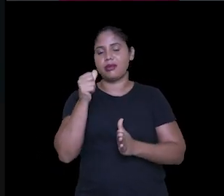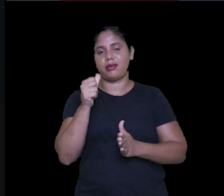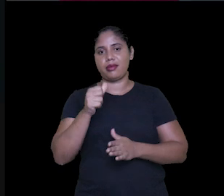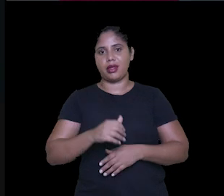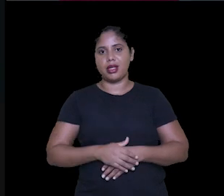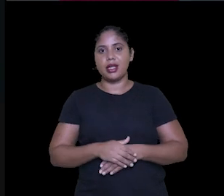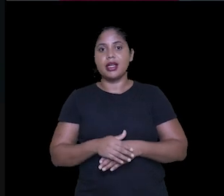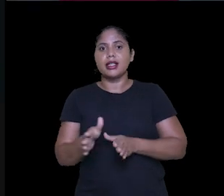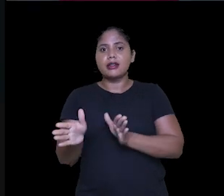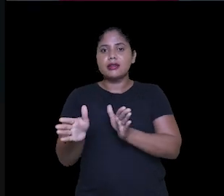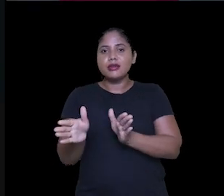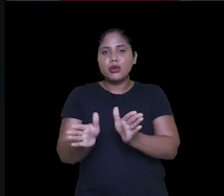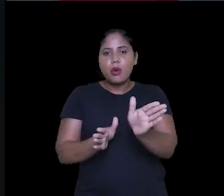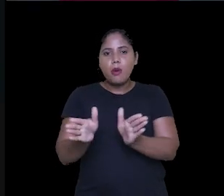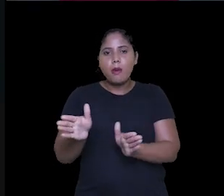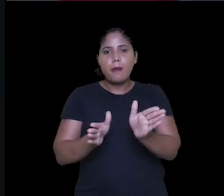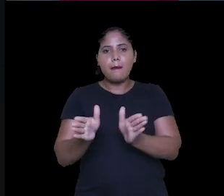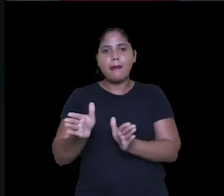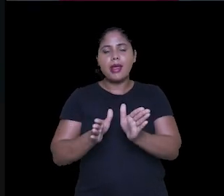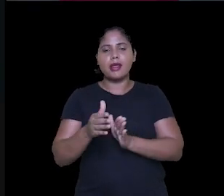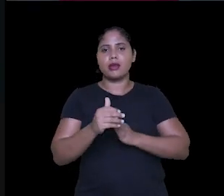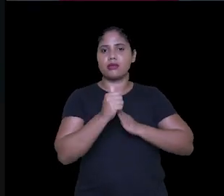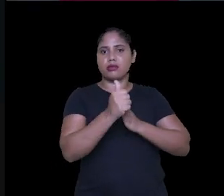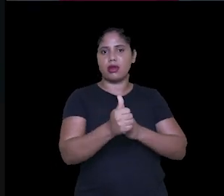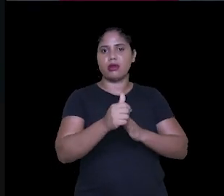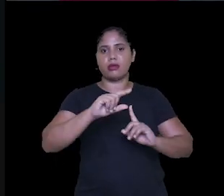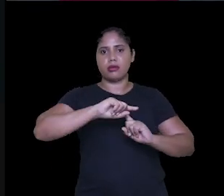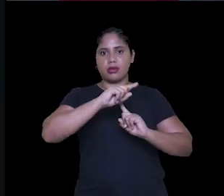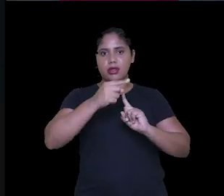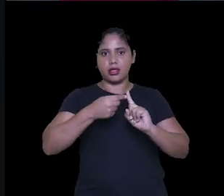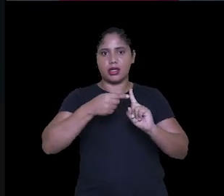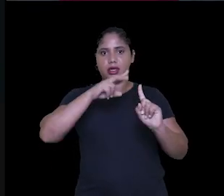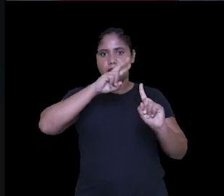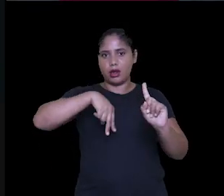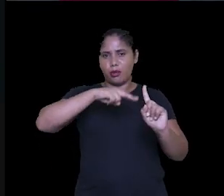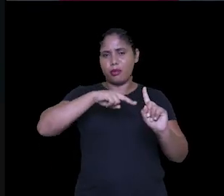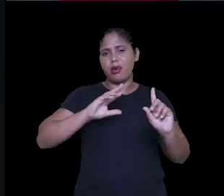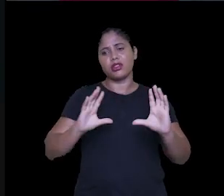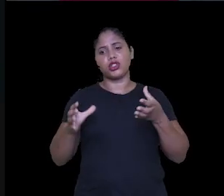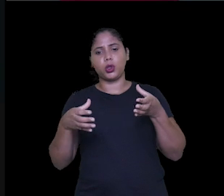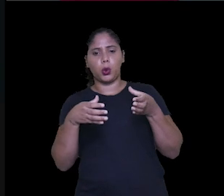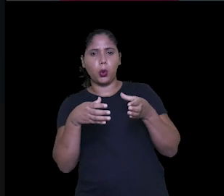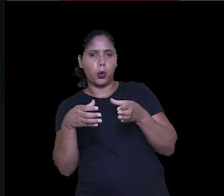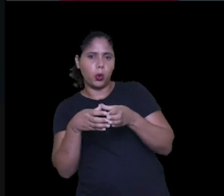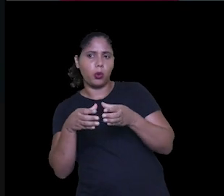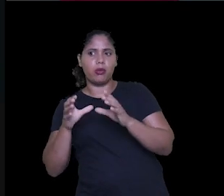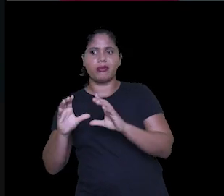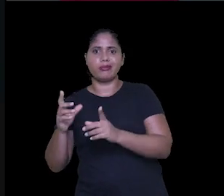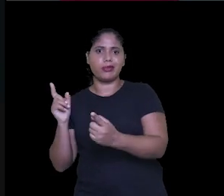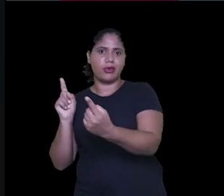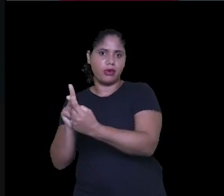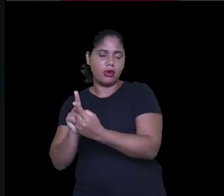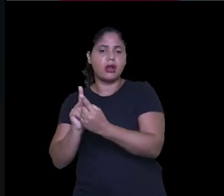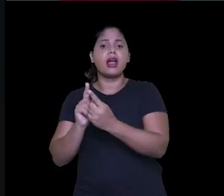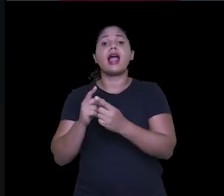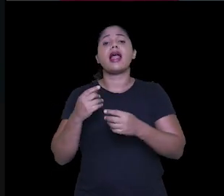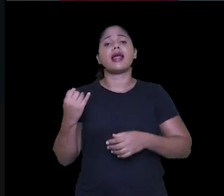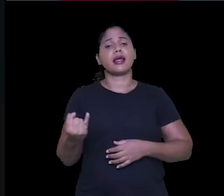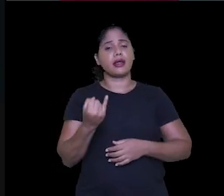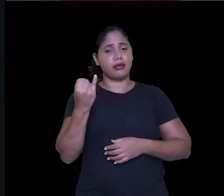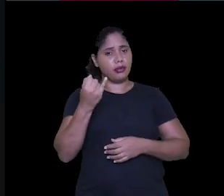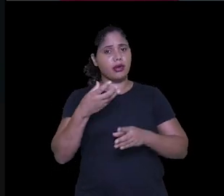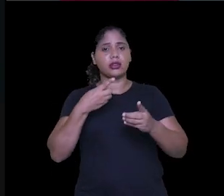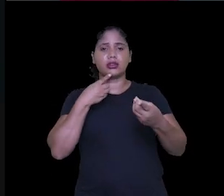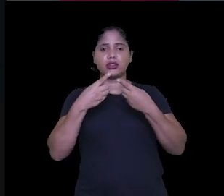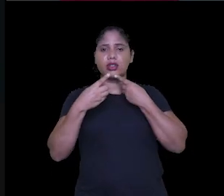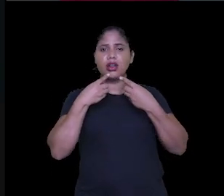acompanhamento pré-natal, seja em grupo ou em atendimento individual, é importante dialogar sobre vários